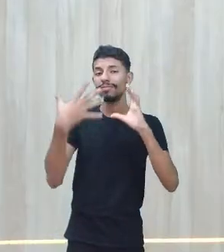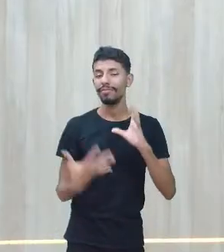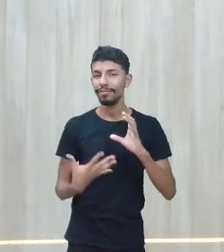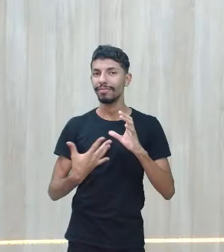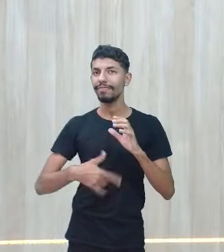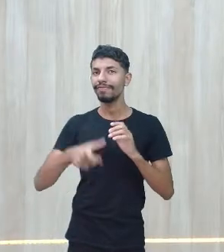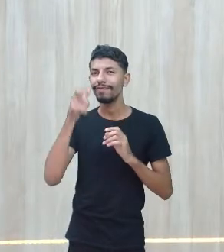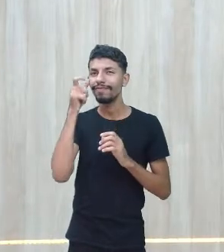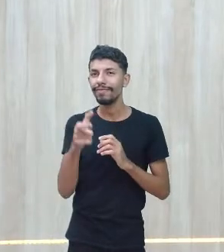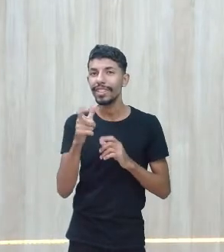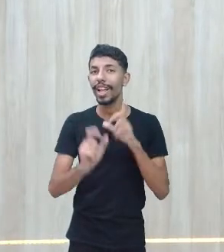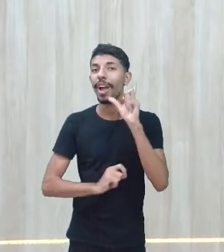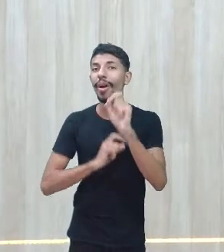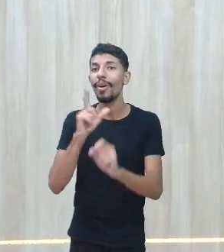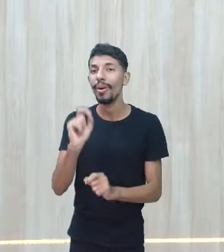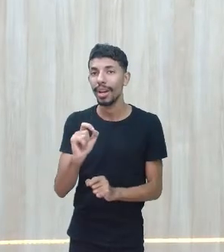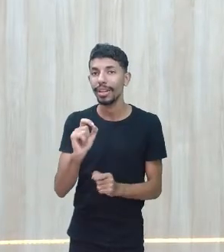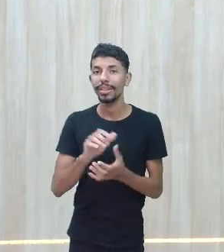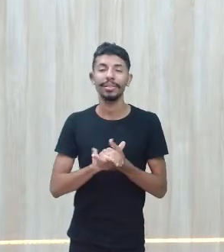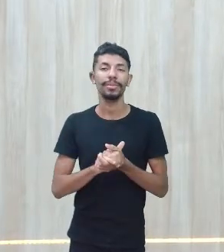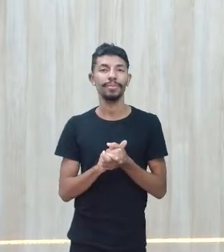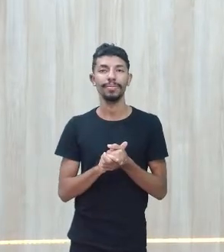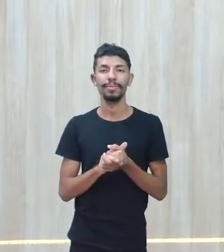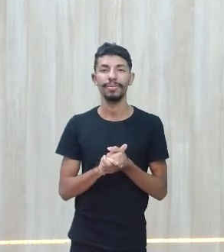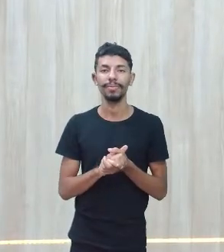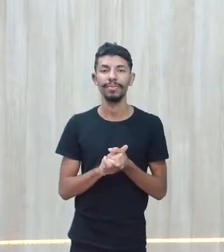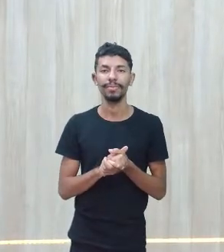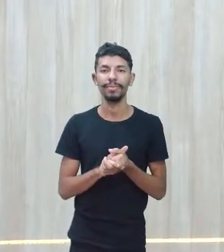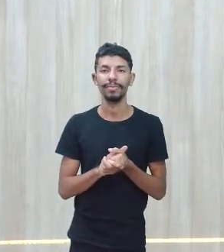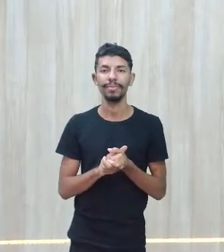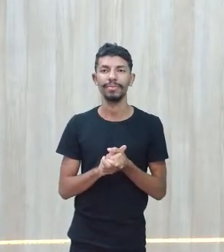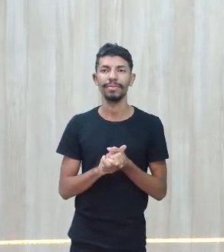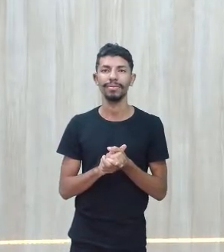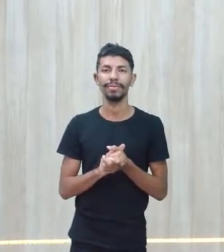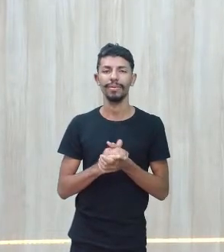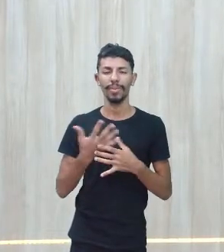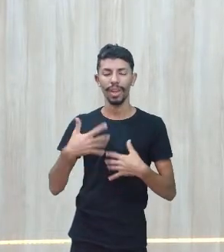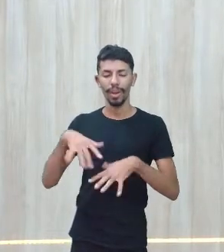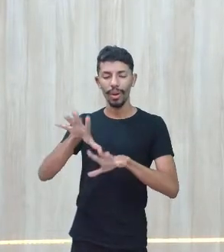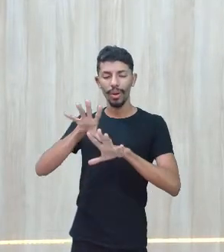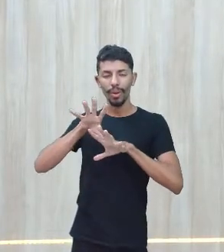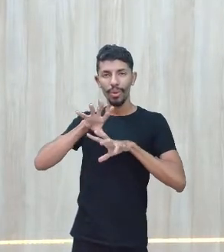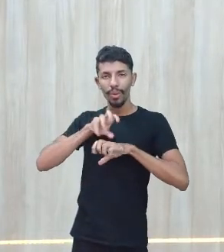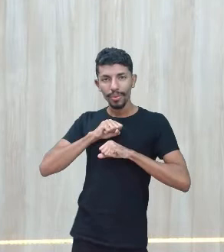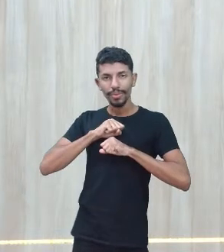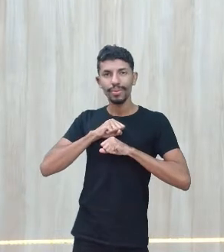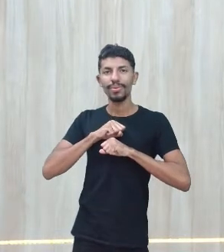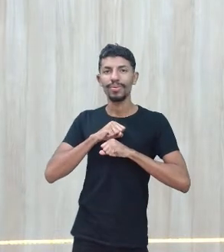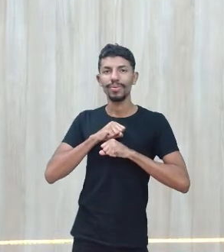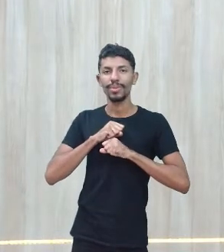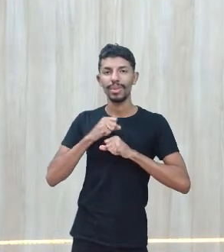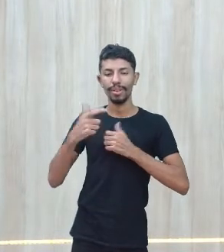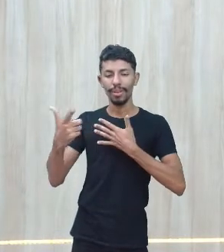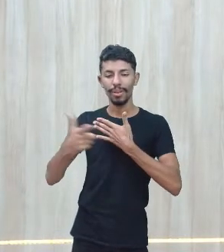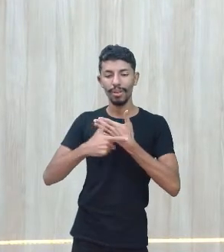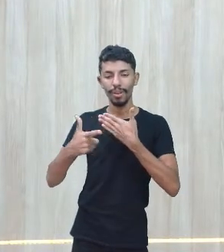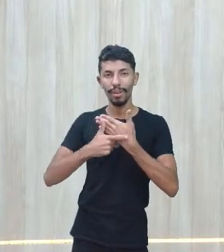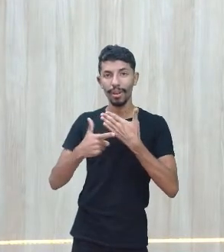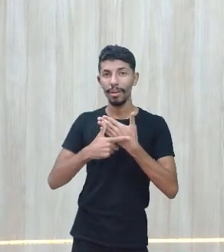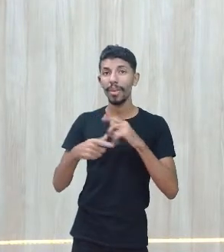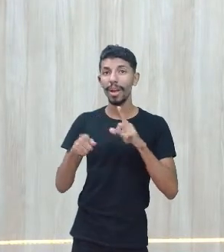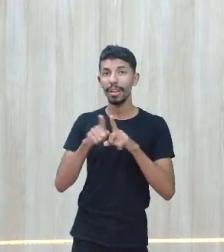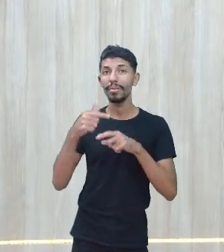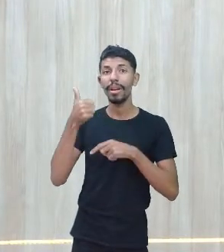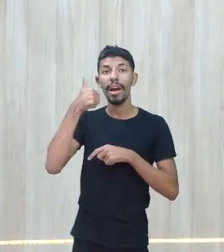que é a questão da incorporação do papel da mulher, né?